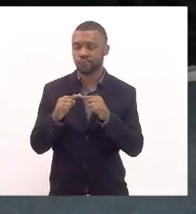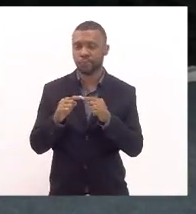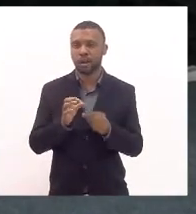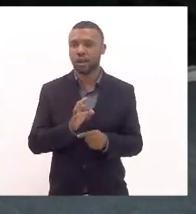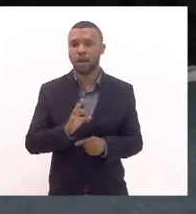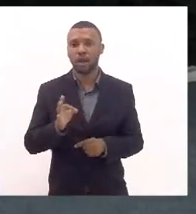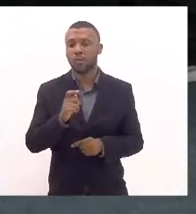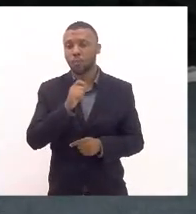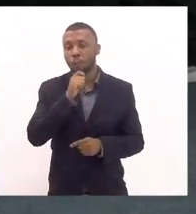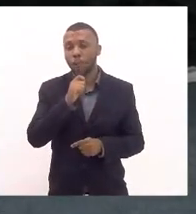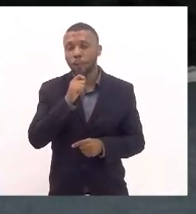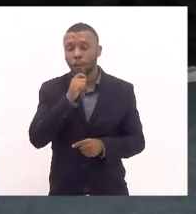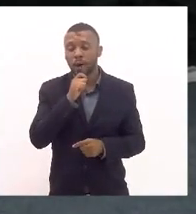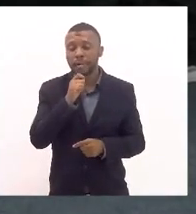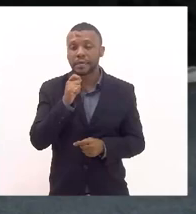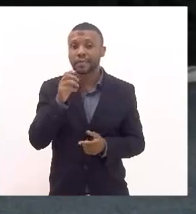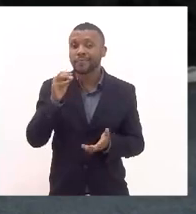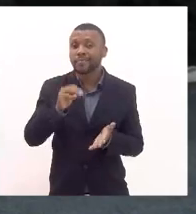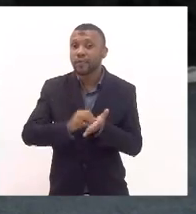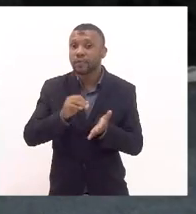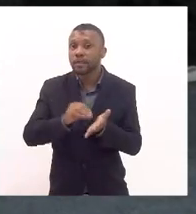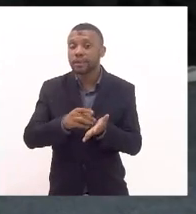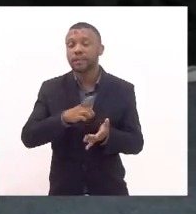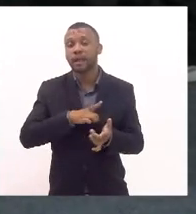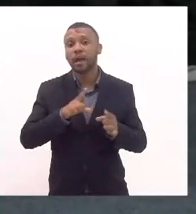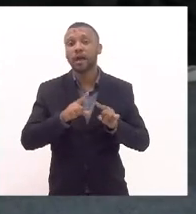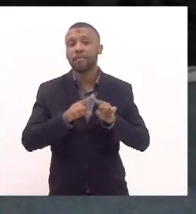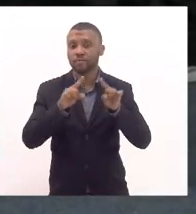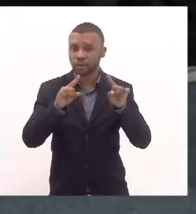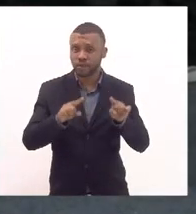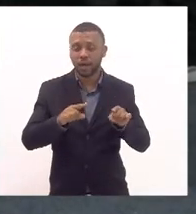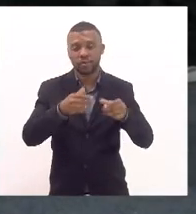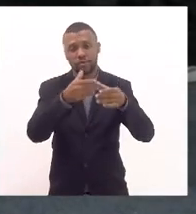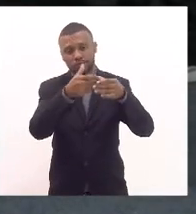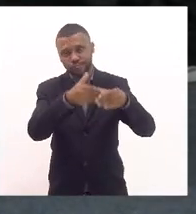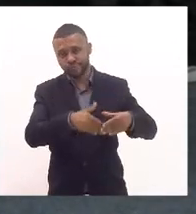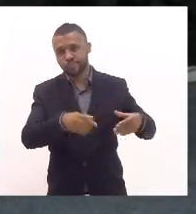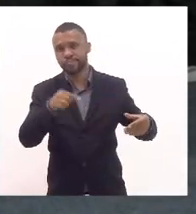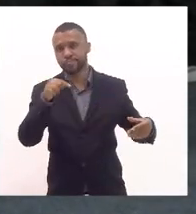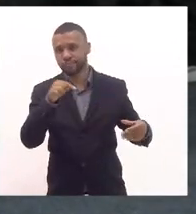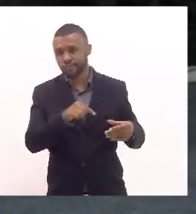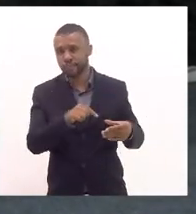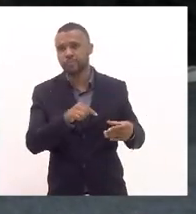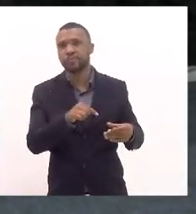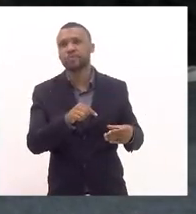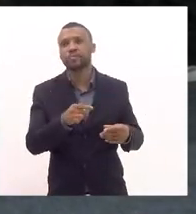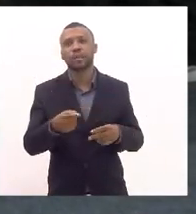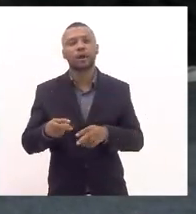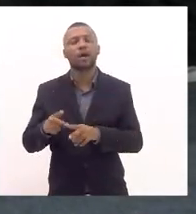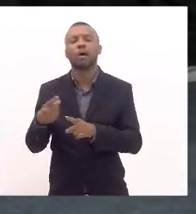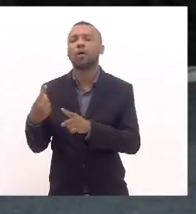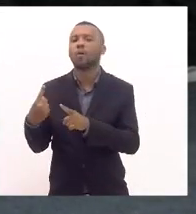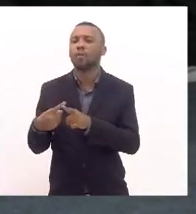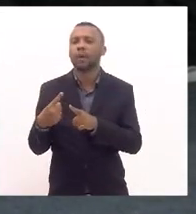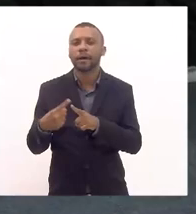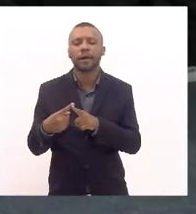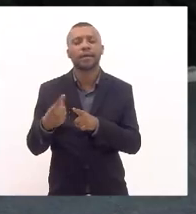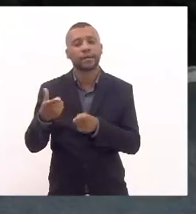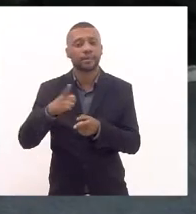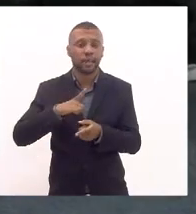e sem ter funcionário público concursado justamente